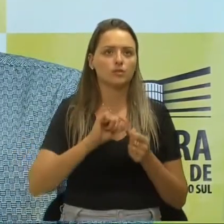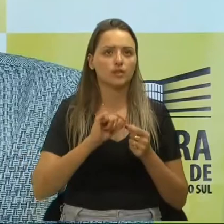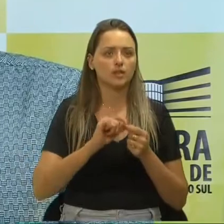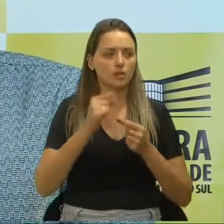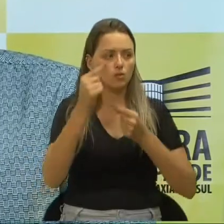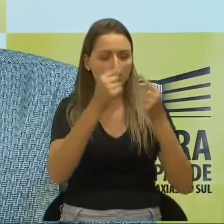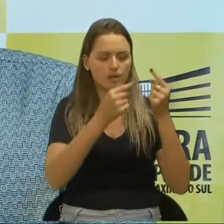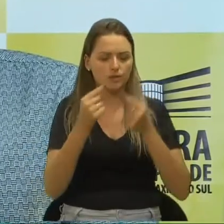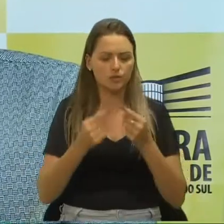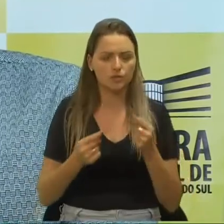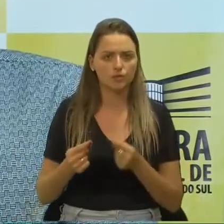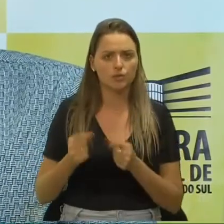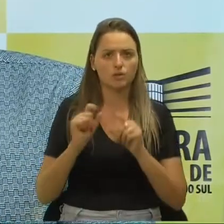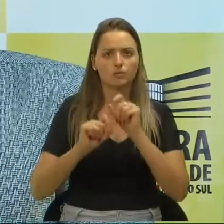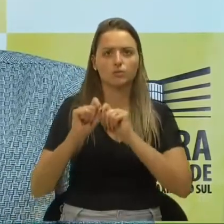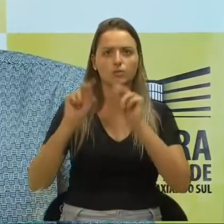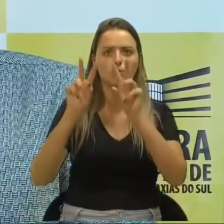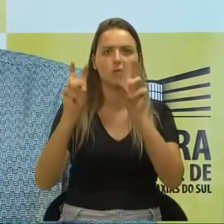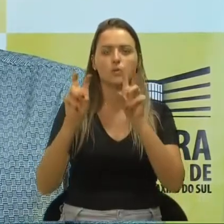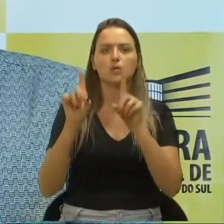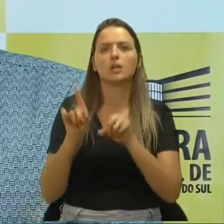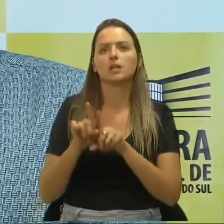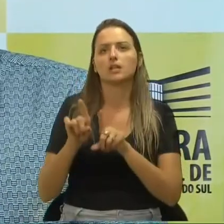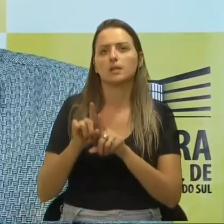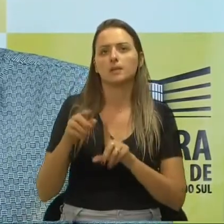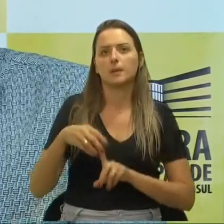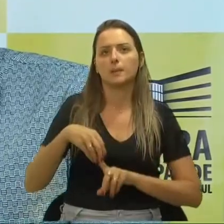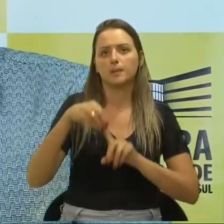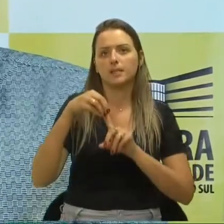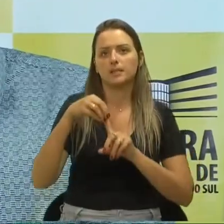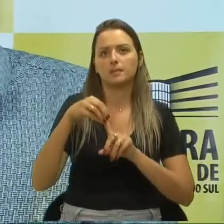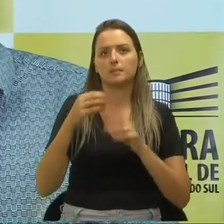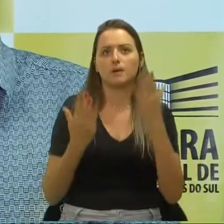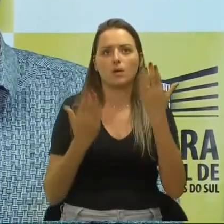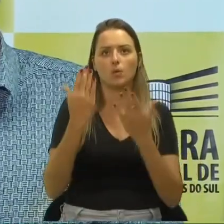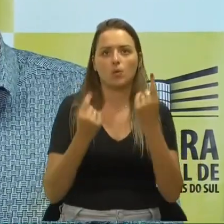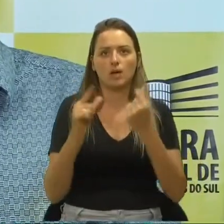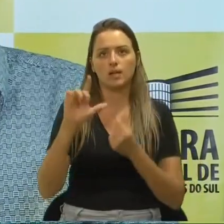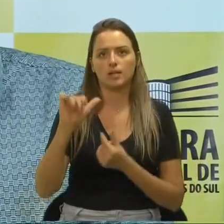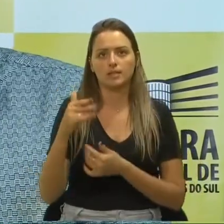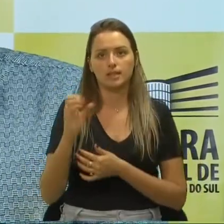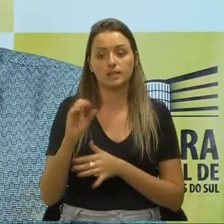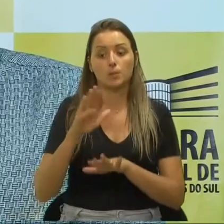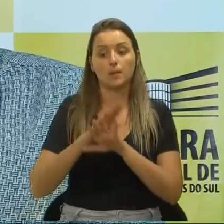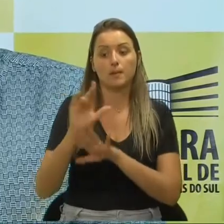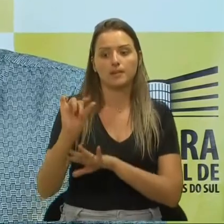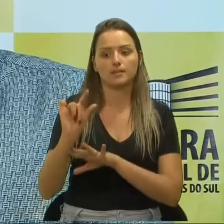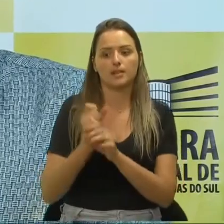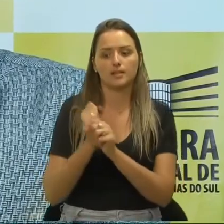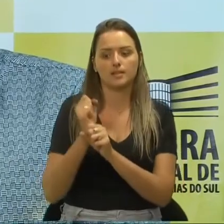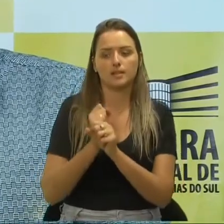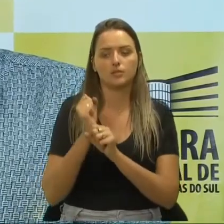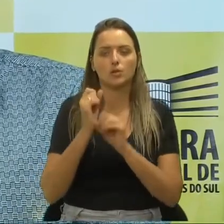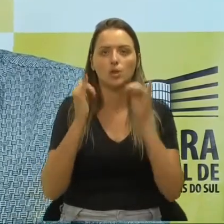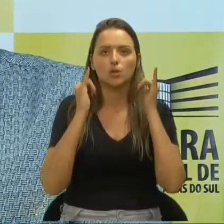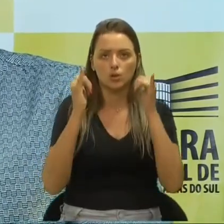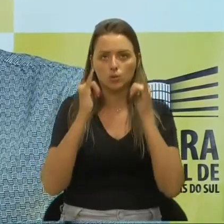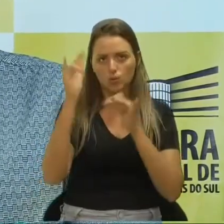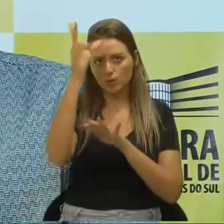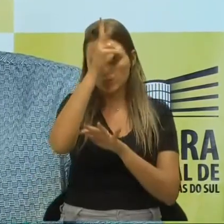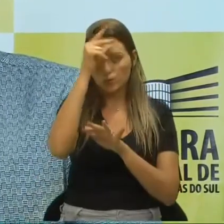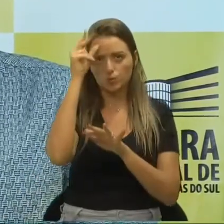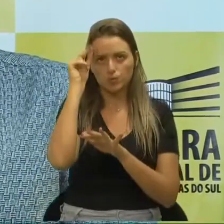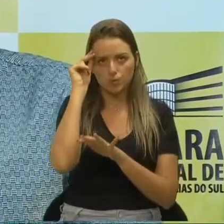ampla discussão, principalmente aí nessa licitação aí que vai para os próximos 10 anos aí envolvendo transporte público da nossa cidade,